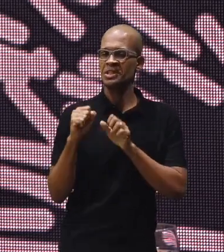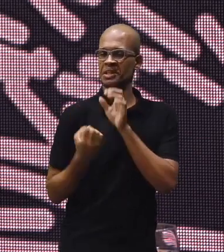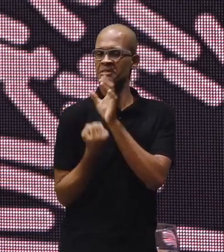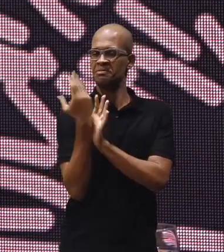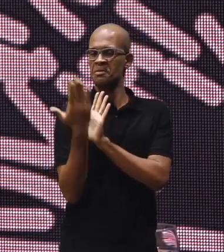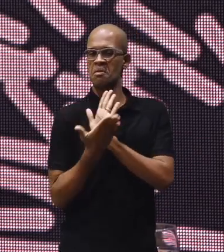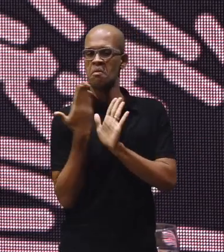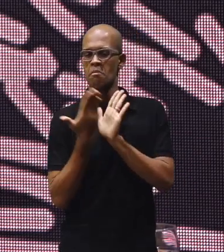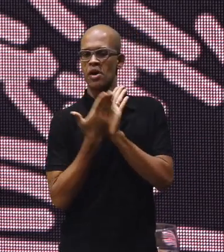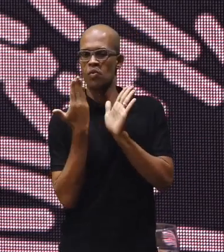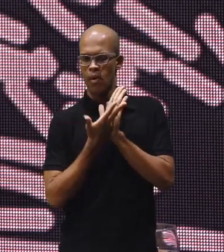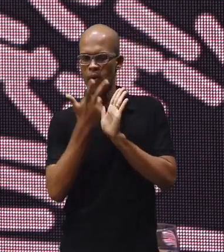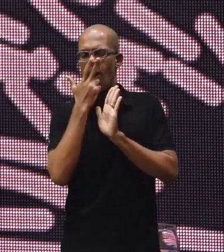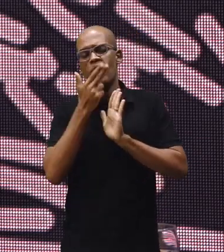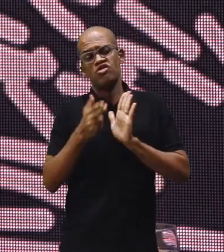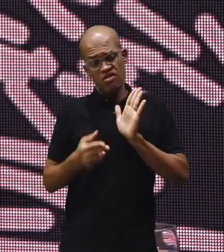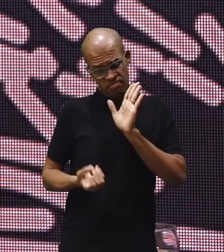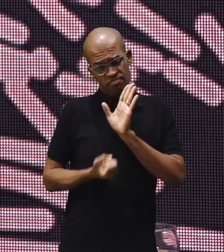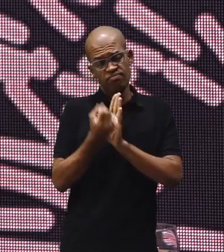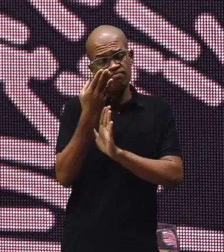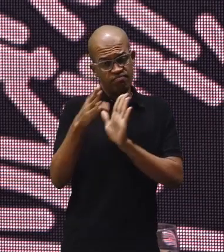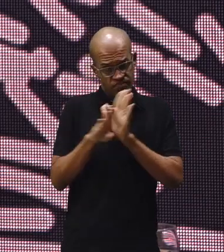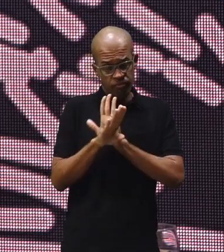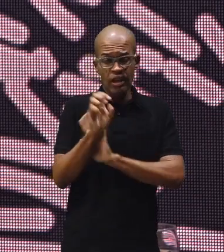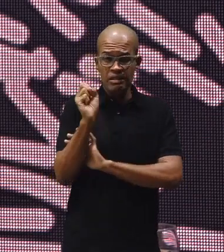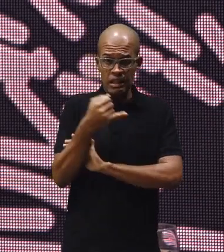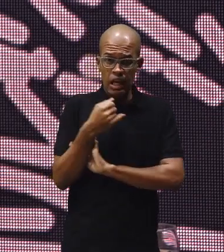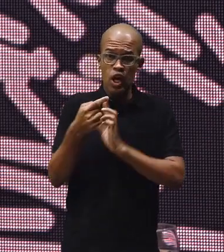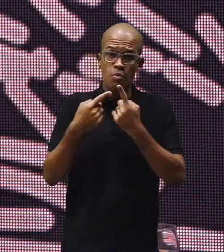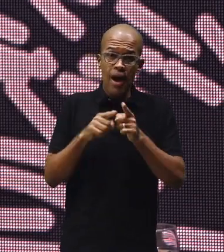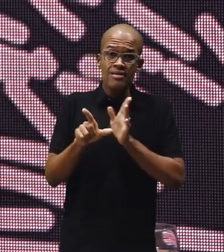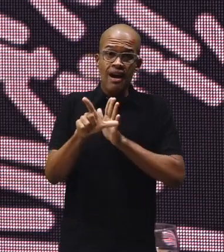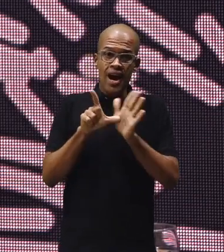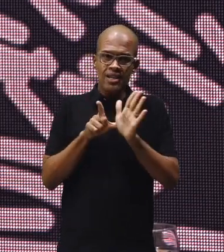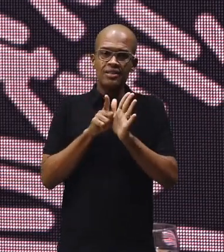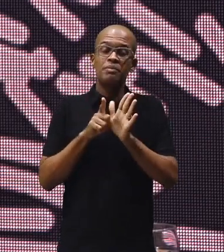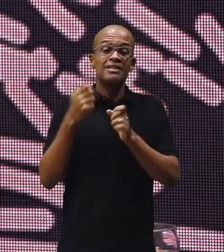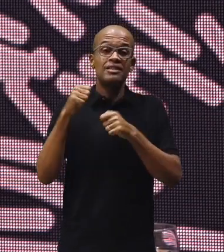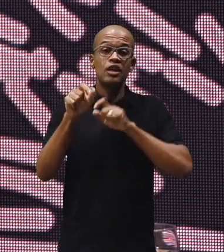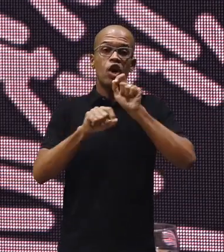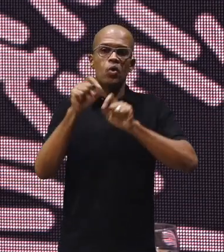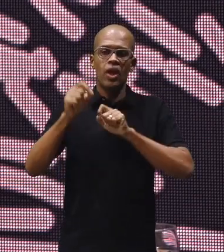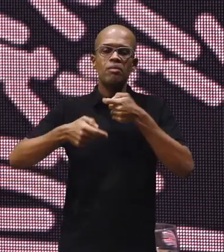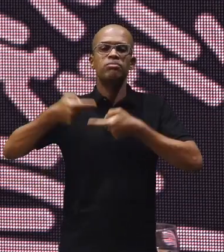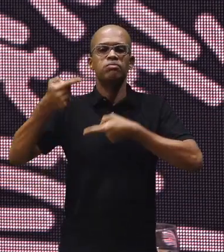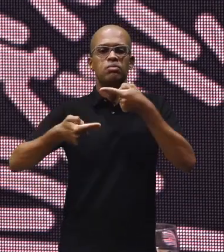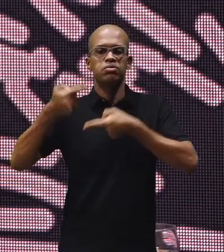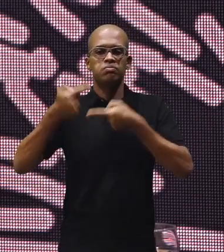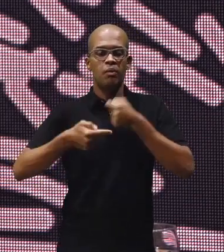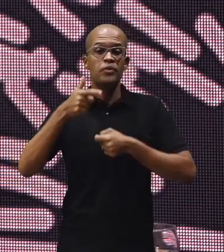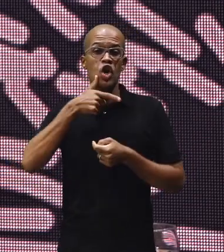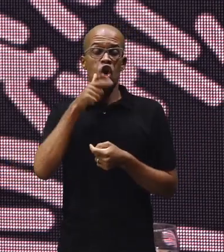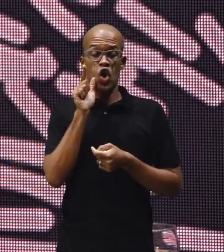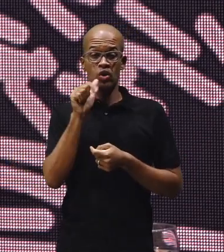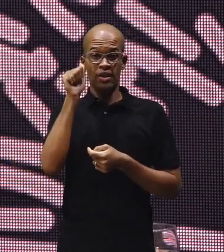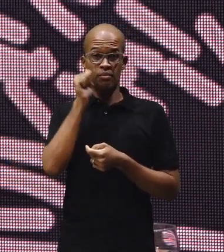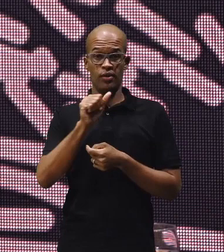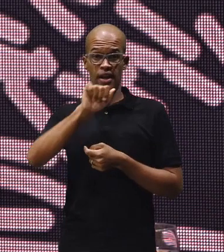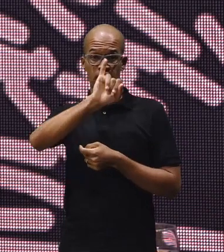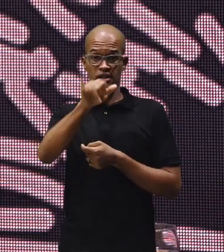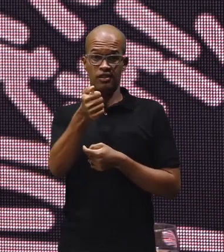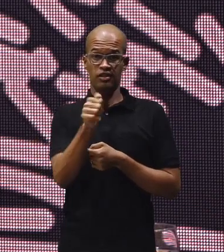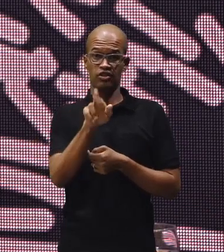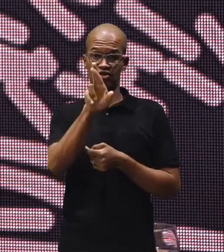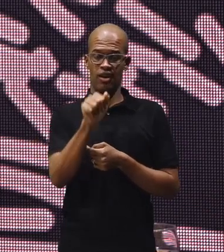eu acho que isso vai chegar em algum momento, mas a gente precisa amadurecer o debate, né? Acho que a Dior também trouxe ontem que